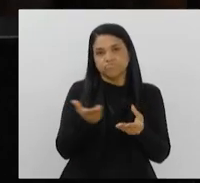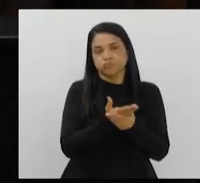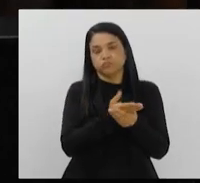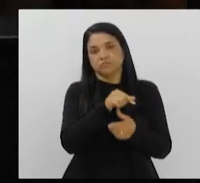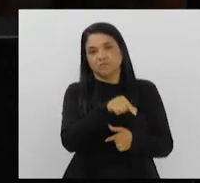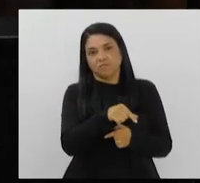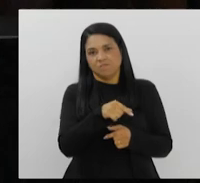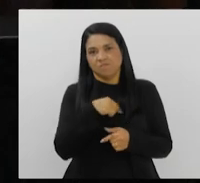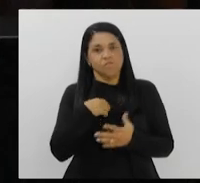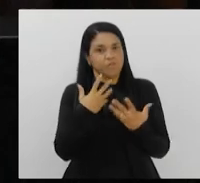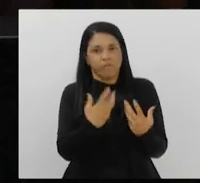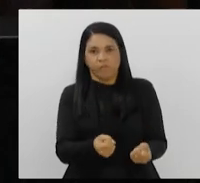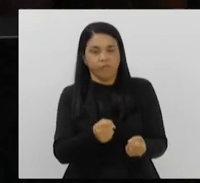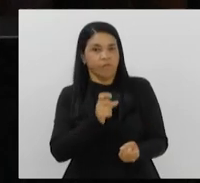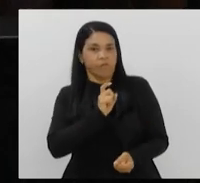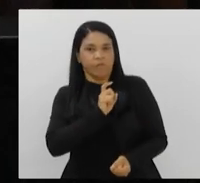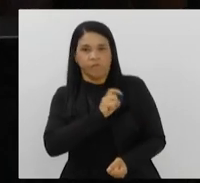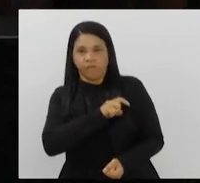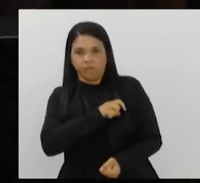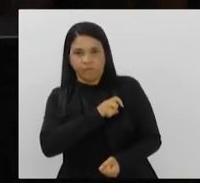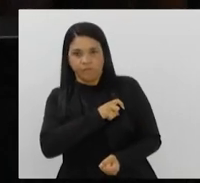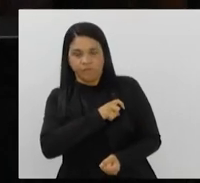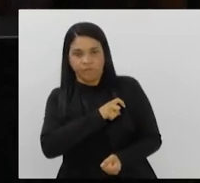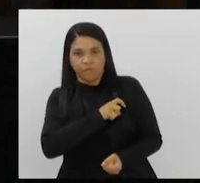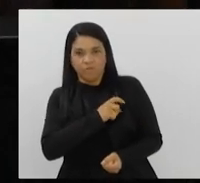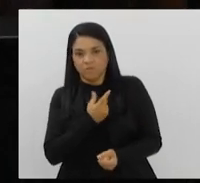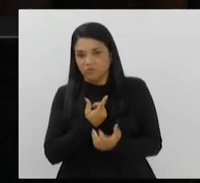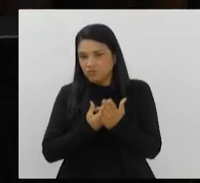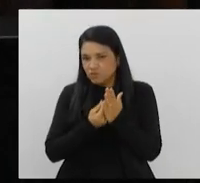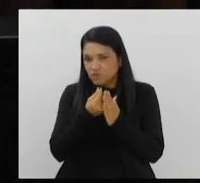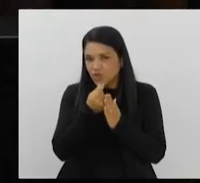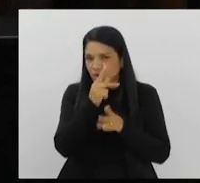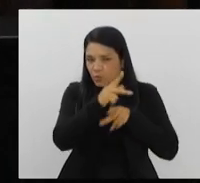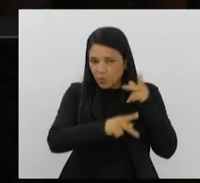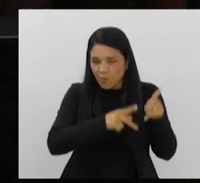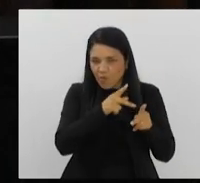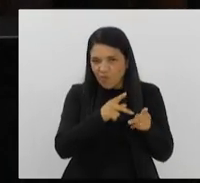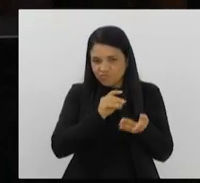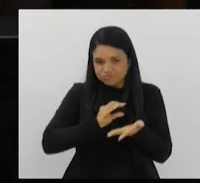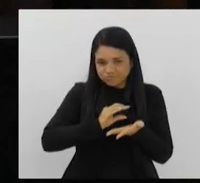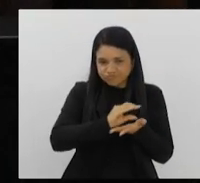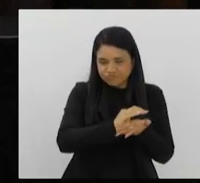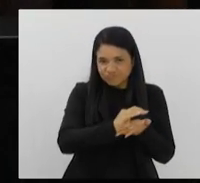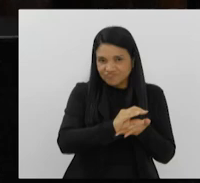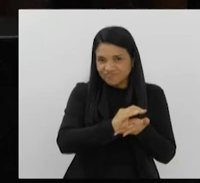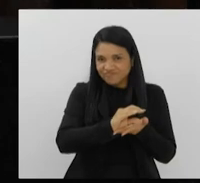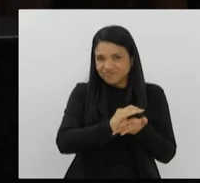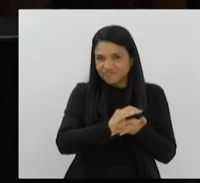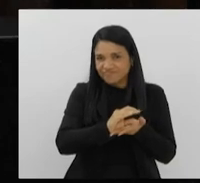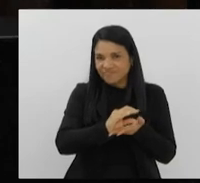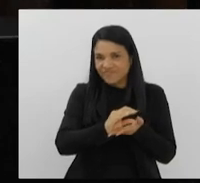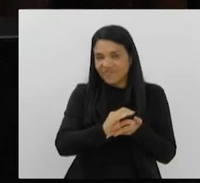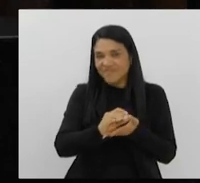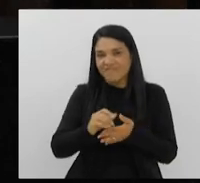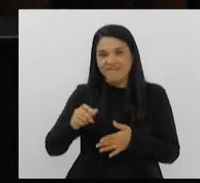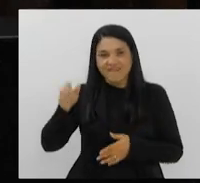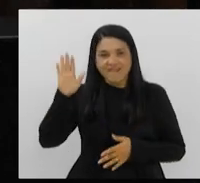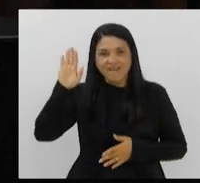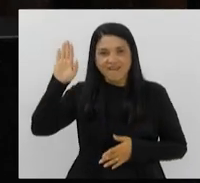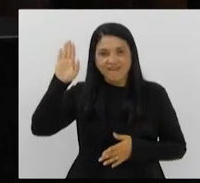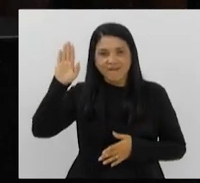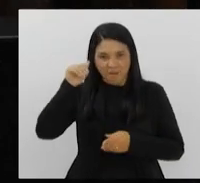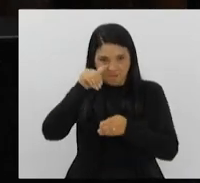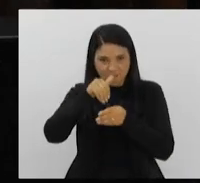sacanagem com o dinheiro do contribuinte continue para bancar campanha política.